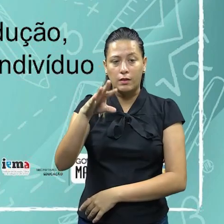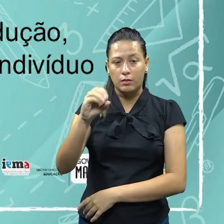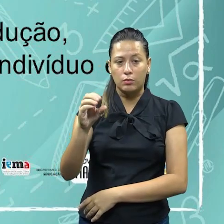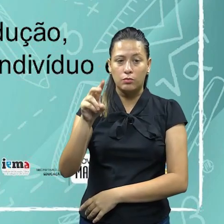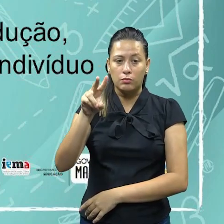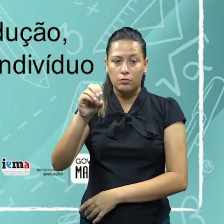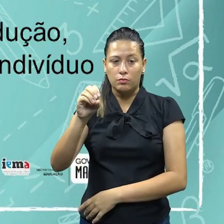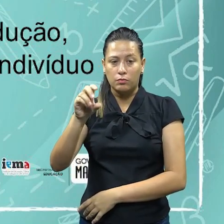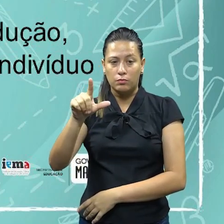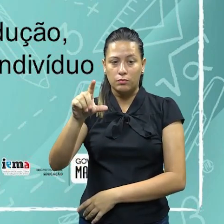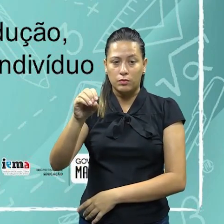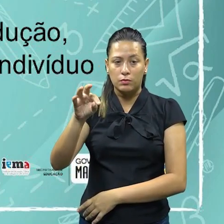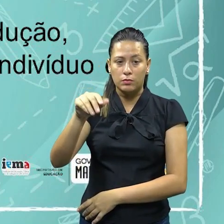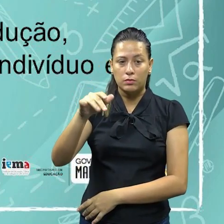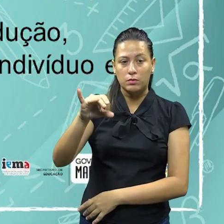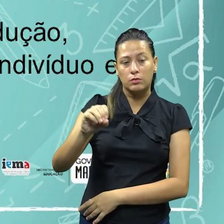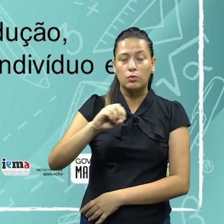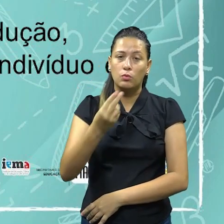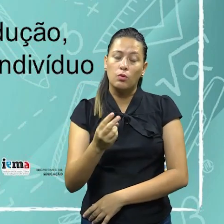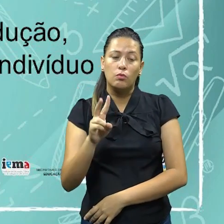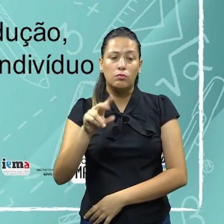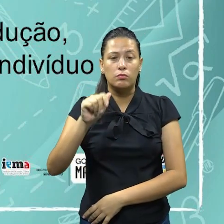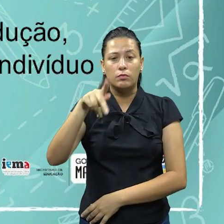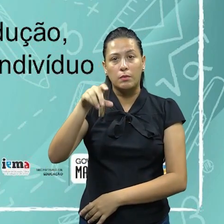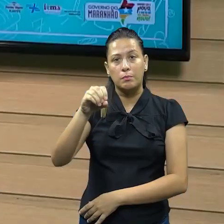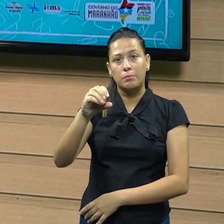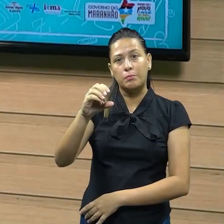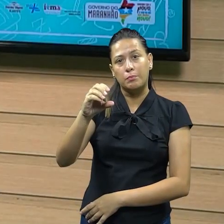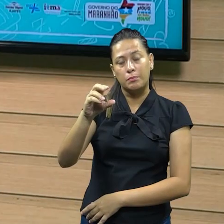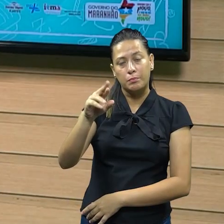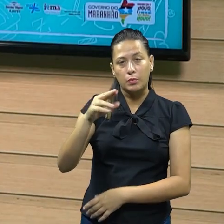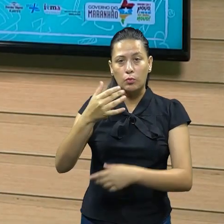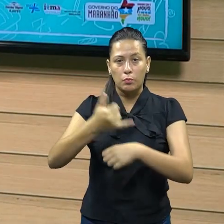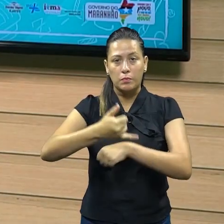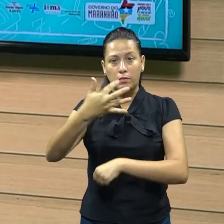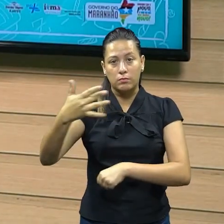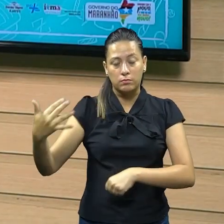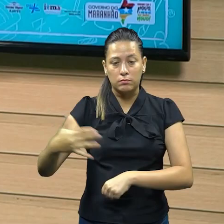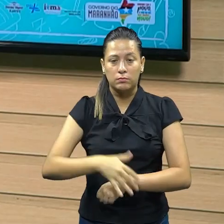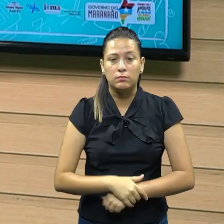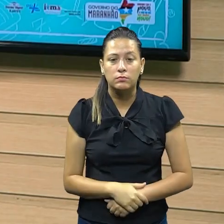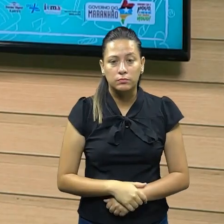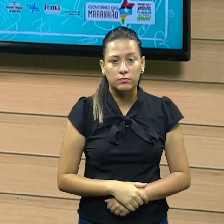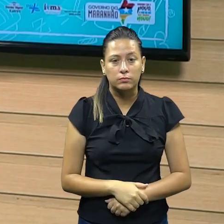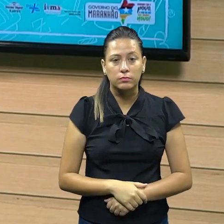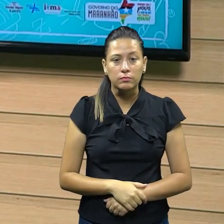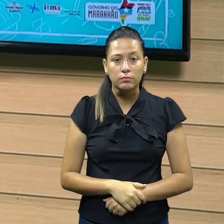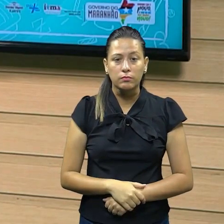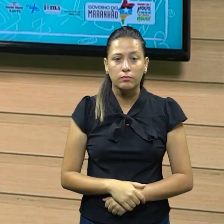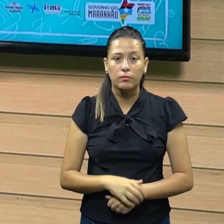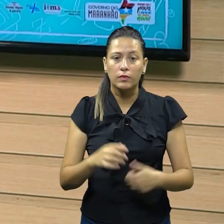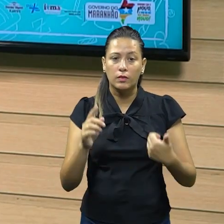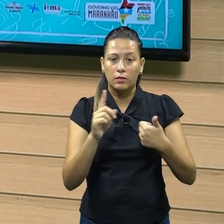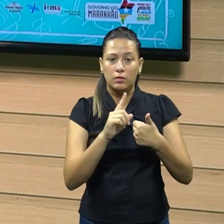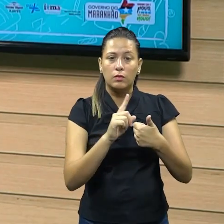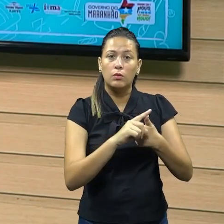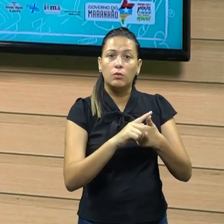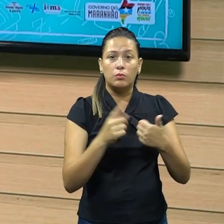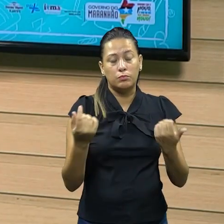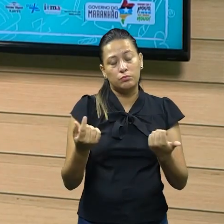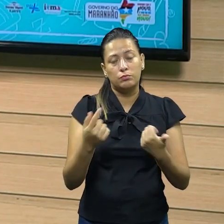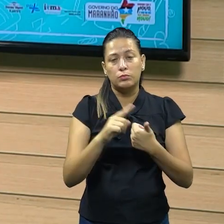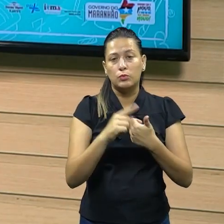por arco voltaico ou por vapor metálico. Por contato, aquilo que nós acabamos de ver, tá? O